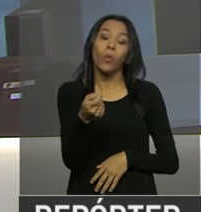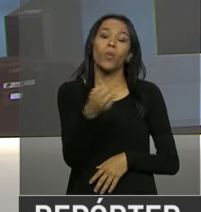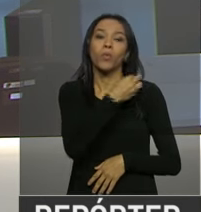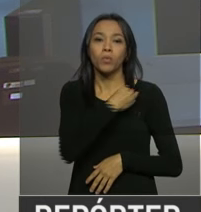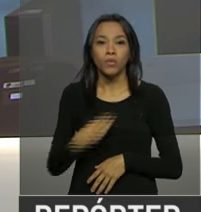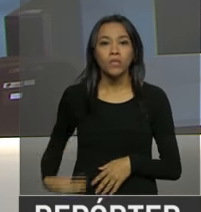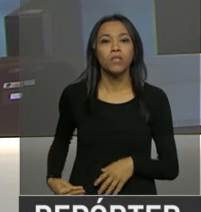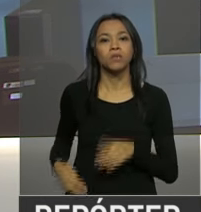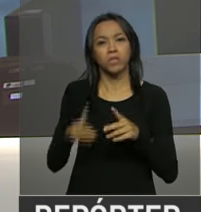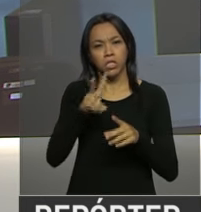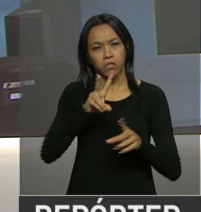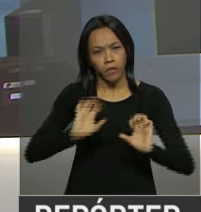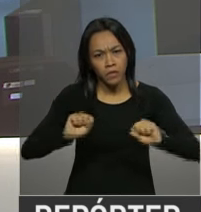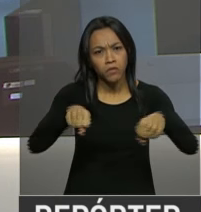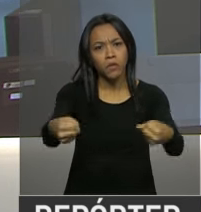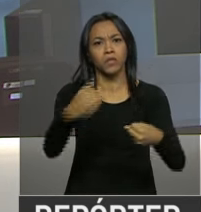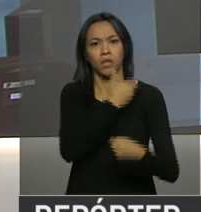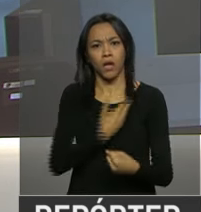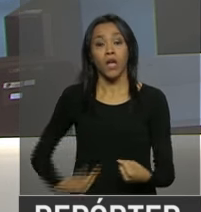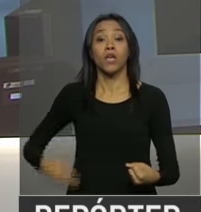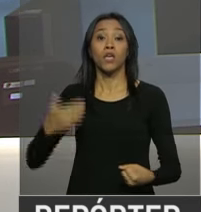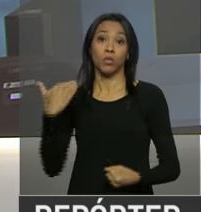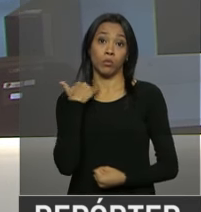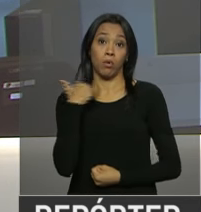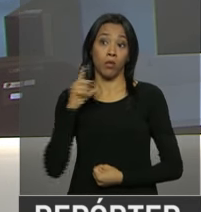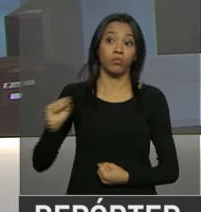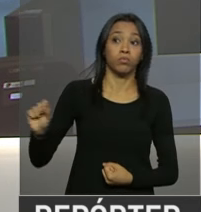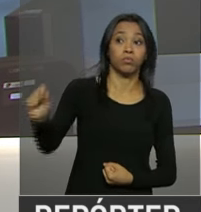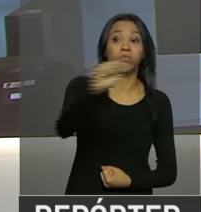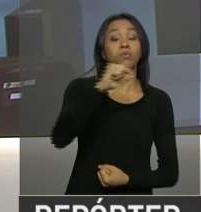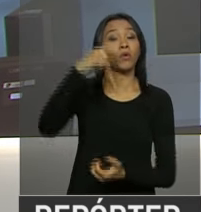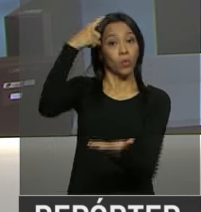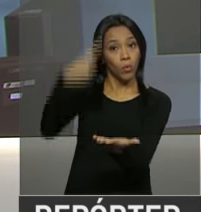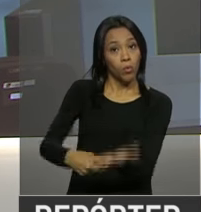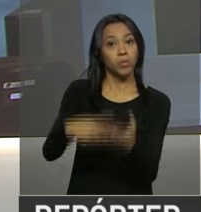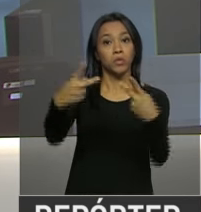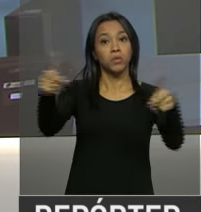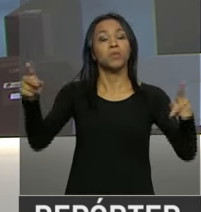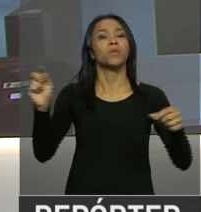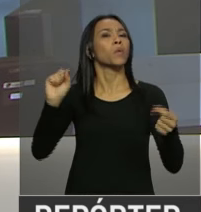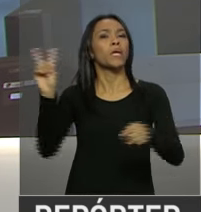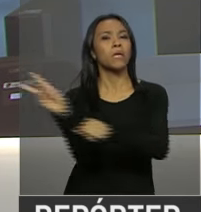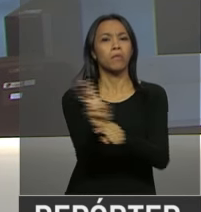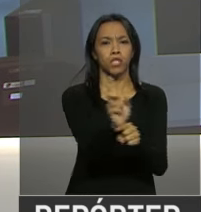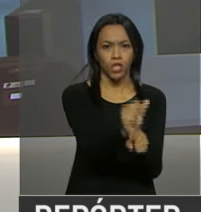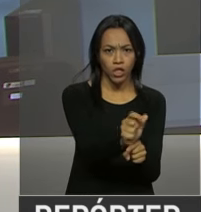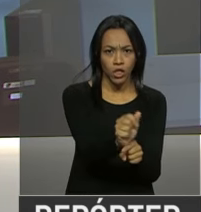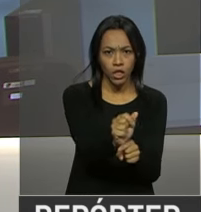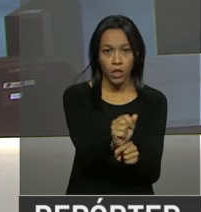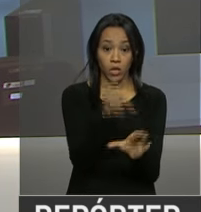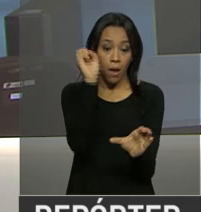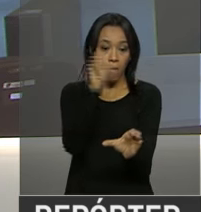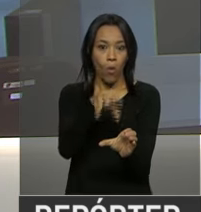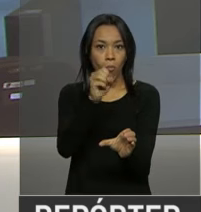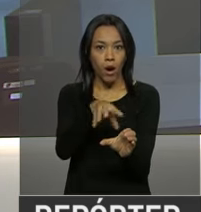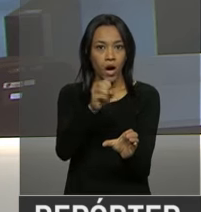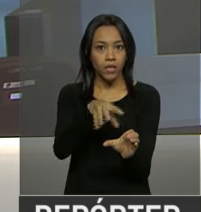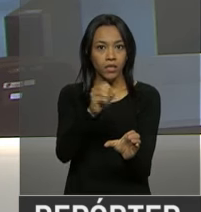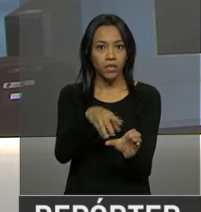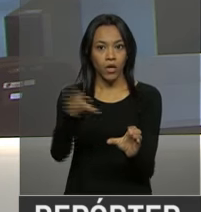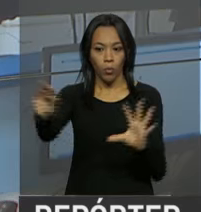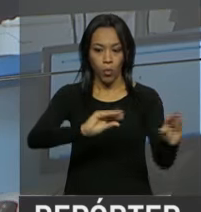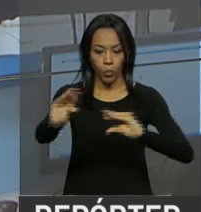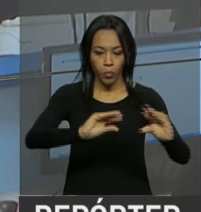empreender esforços para que os bancos públicos cumpr seu papel, emprestar recursos e transformar a poupança em